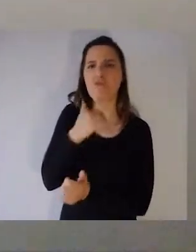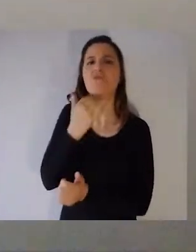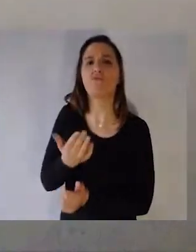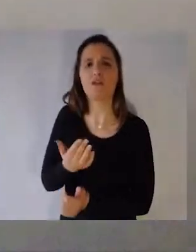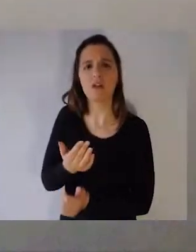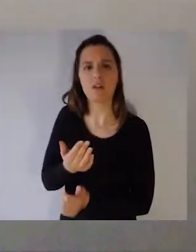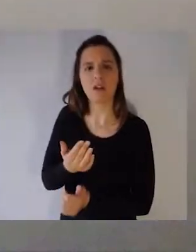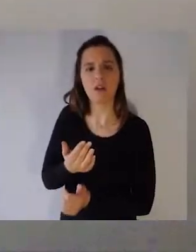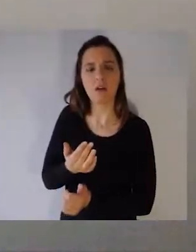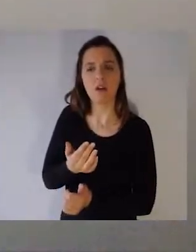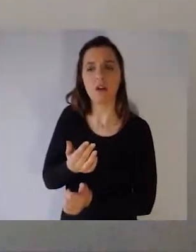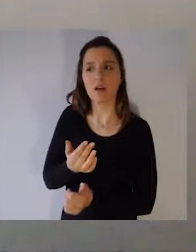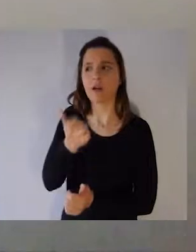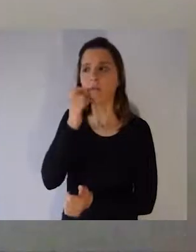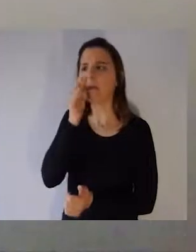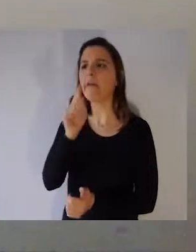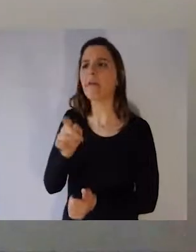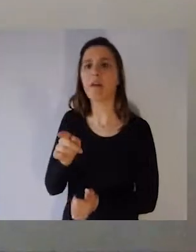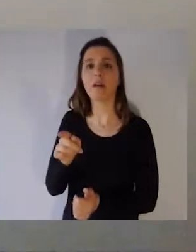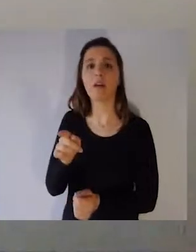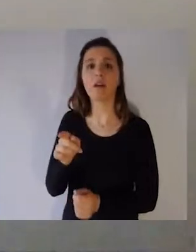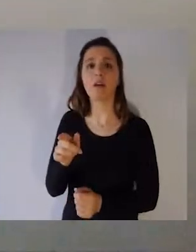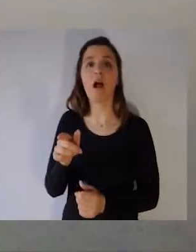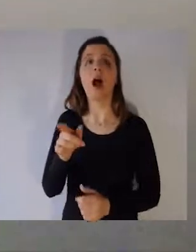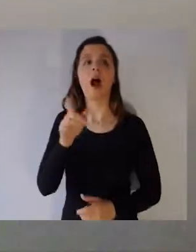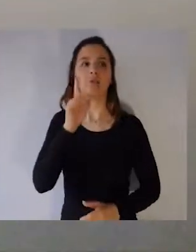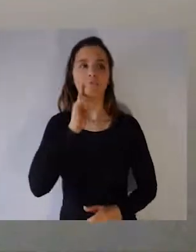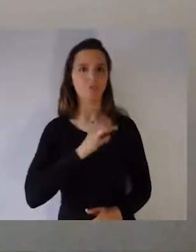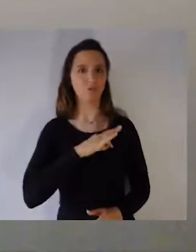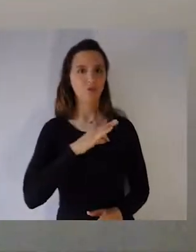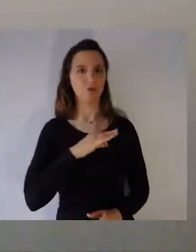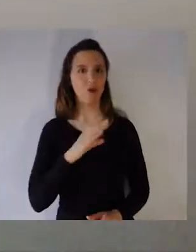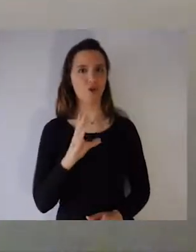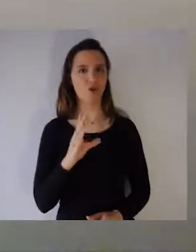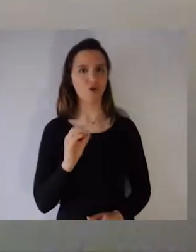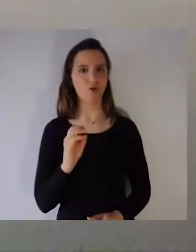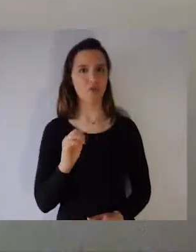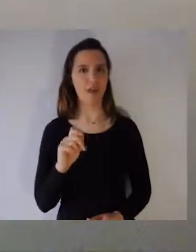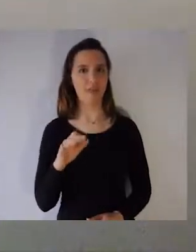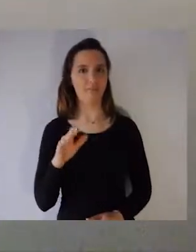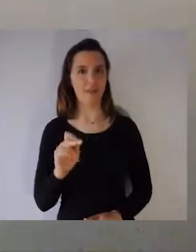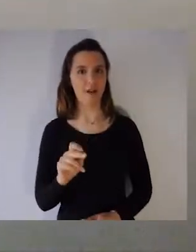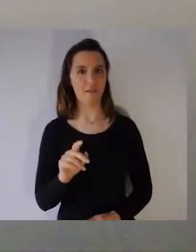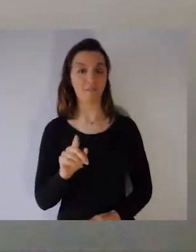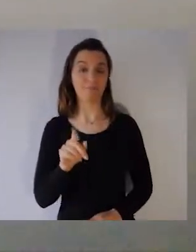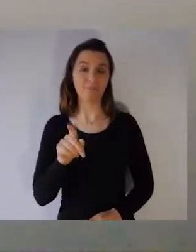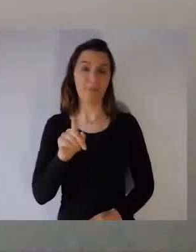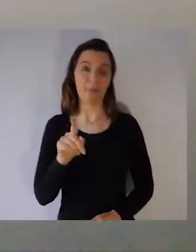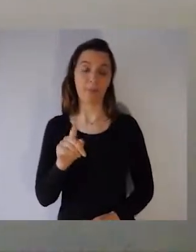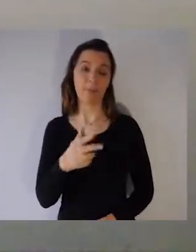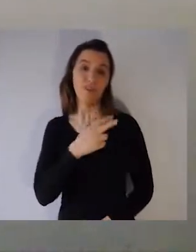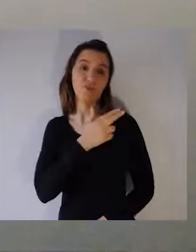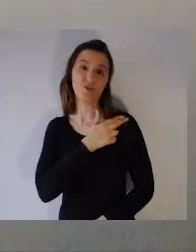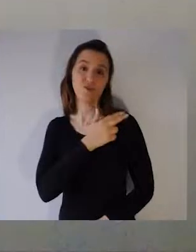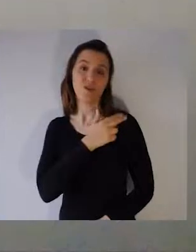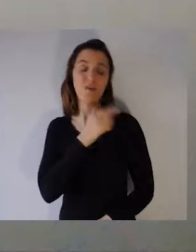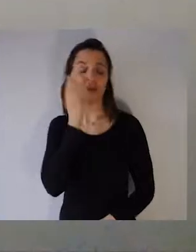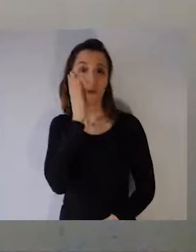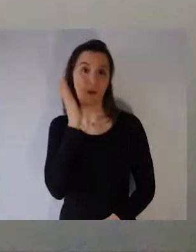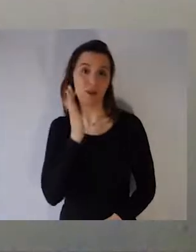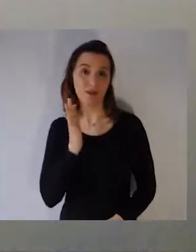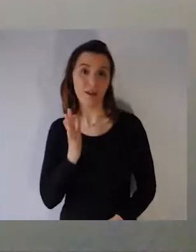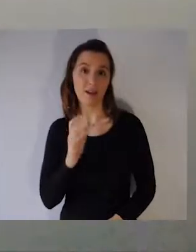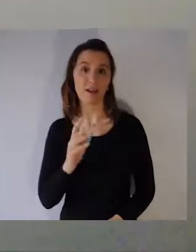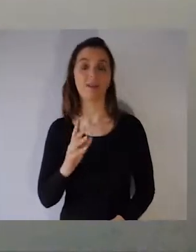adiantada, era afinal a dona Josefa, proprietária da pensão